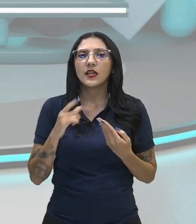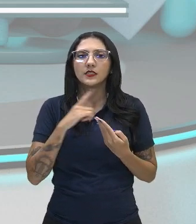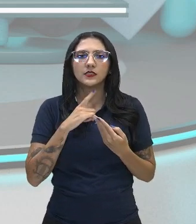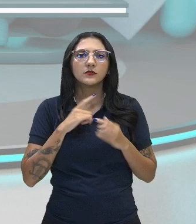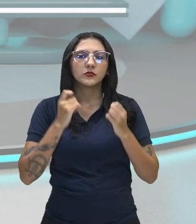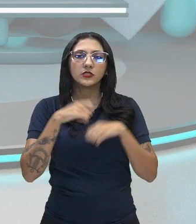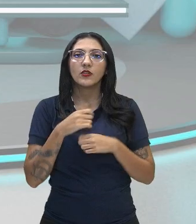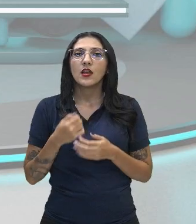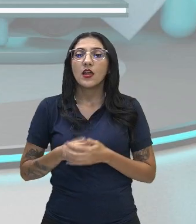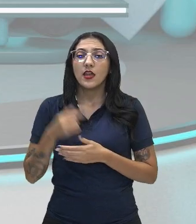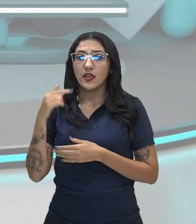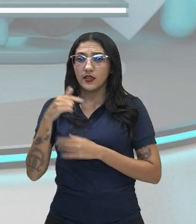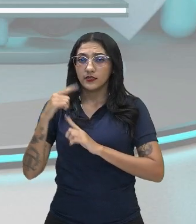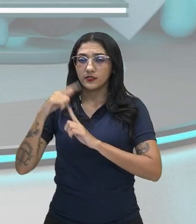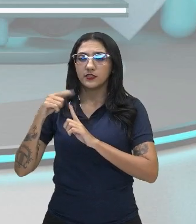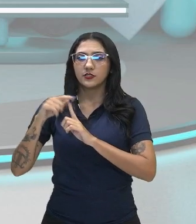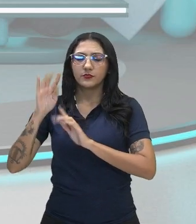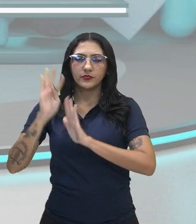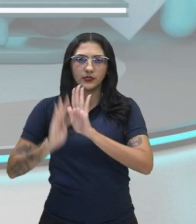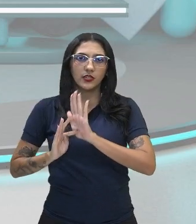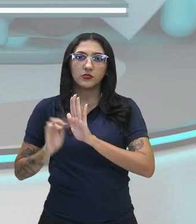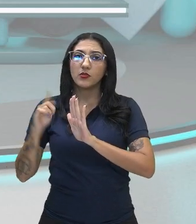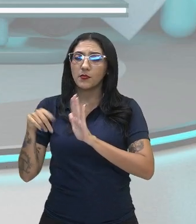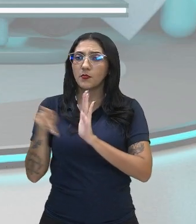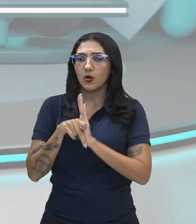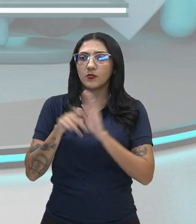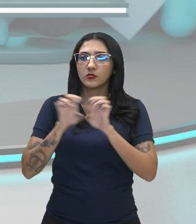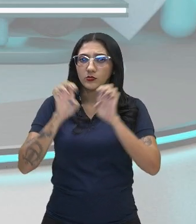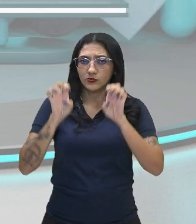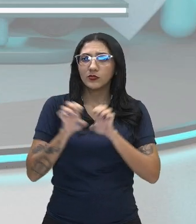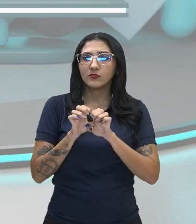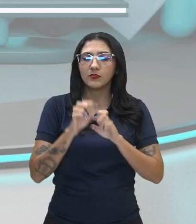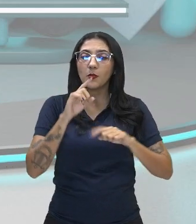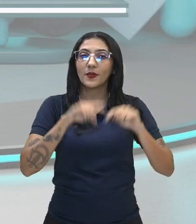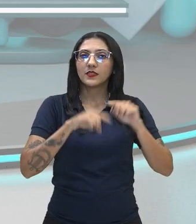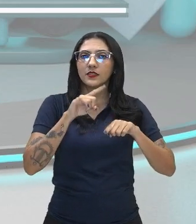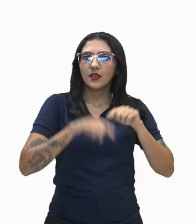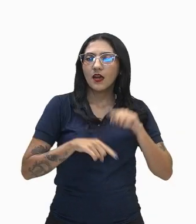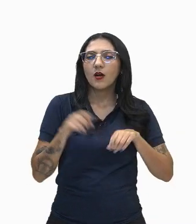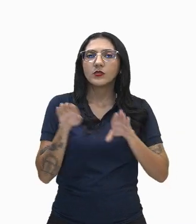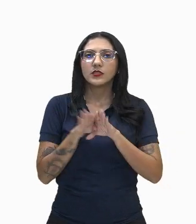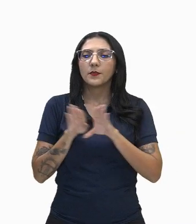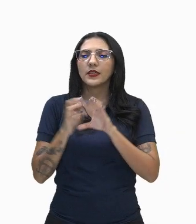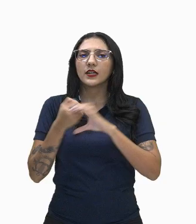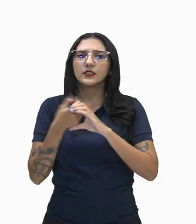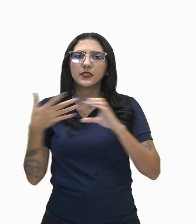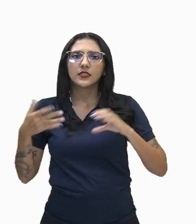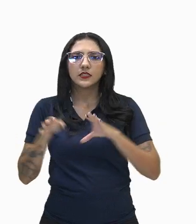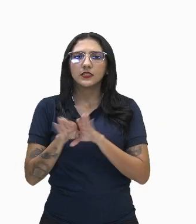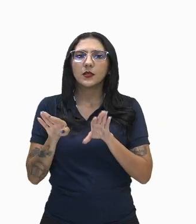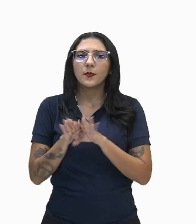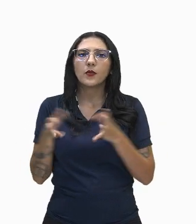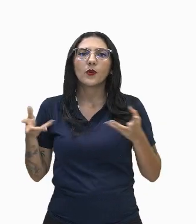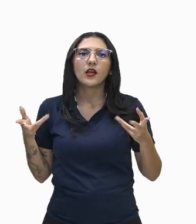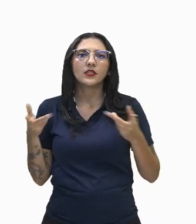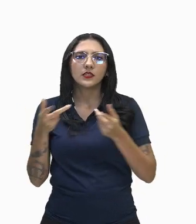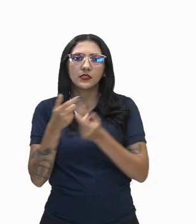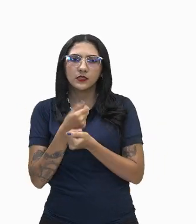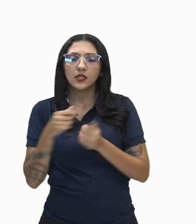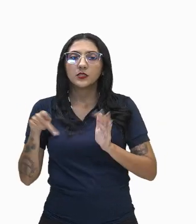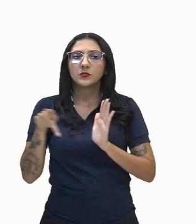a descrição, ela tem essa estrutura, o objeto descrito, as características físicas, certo?